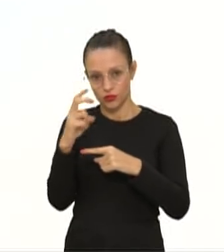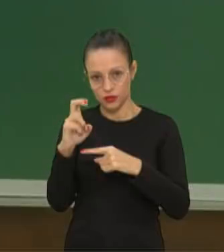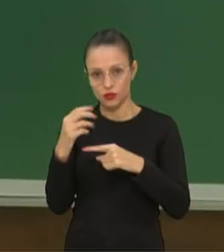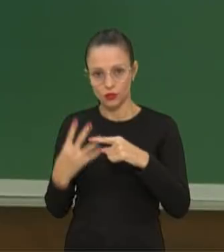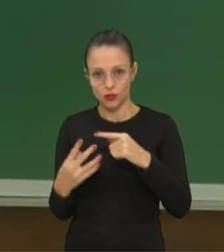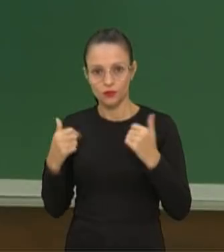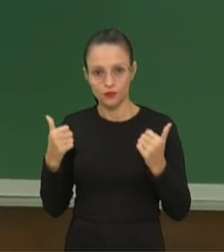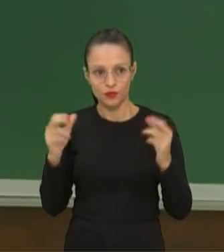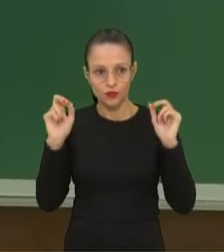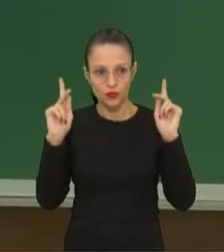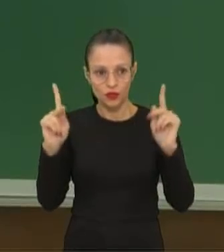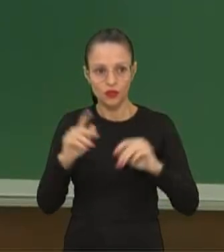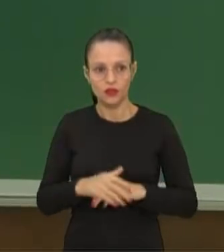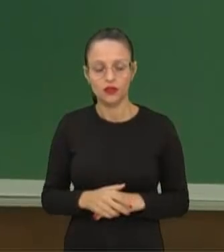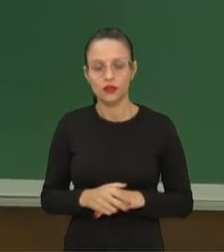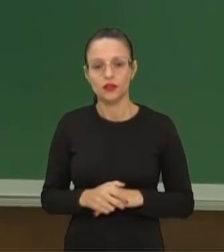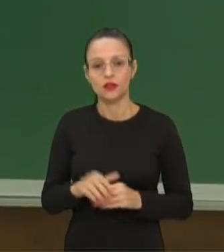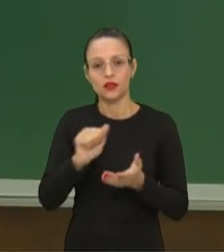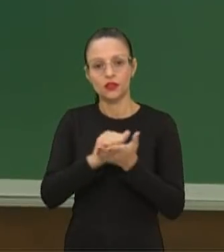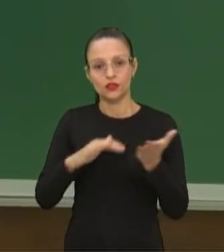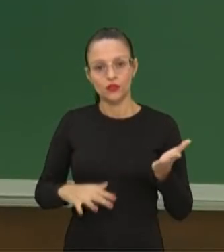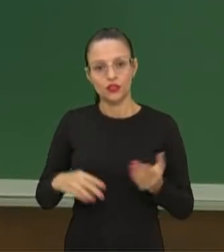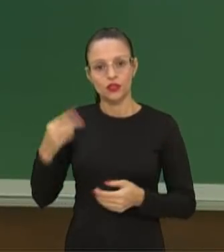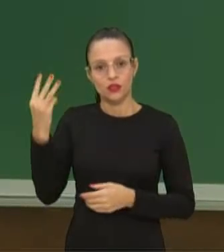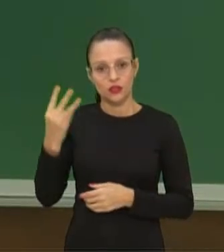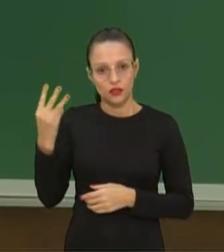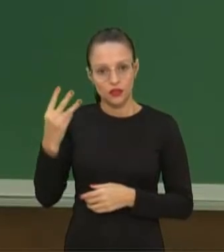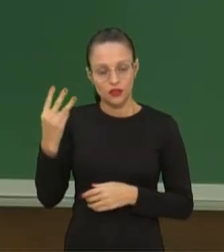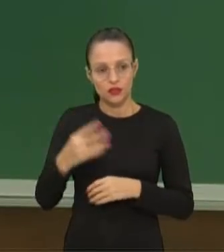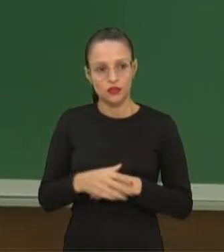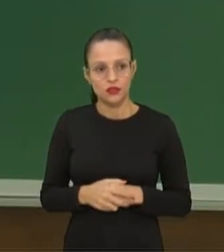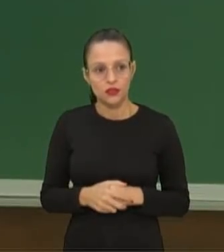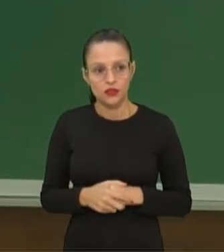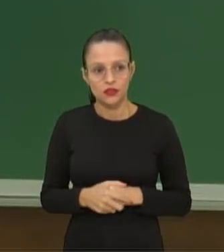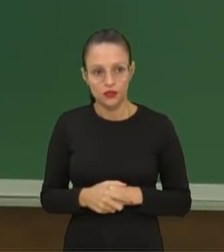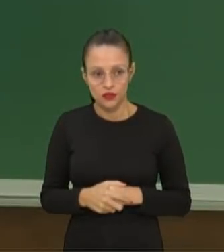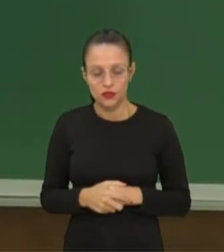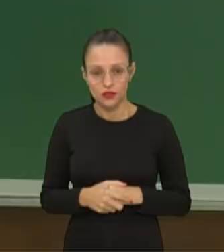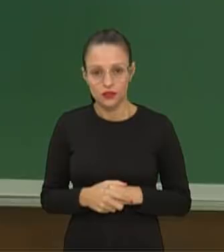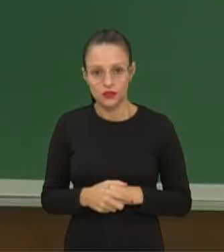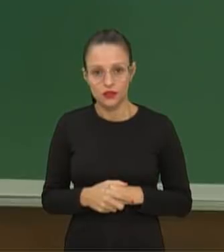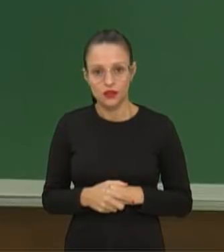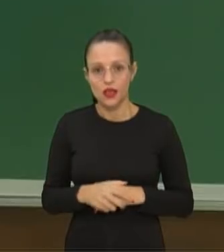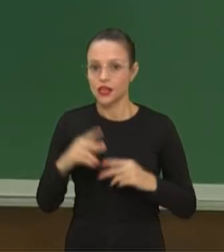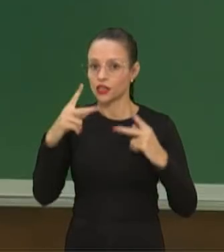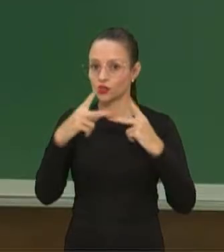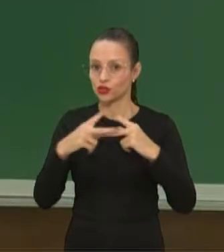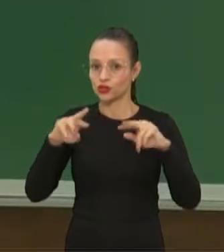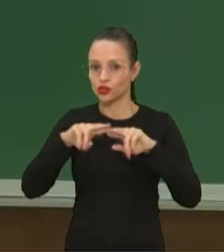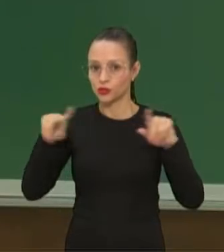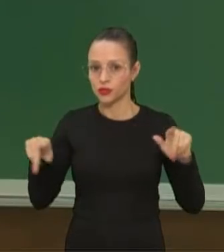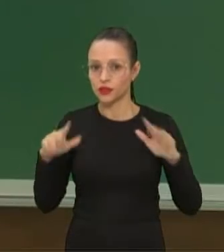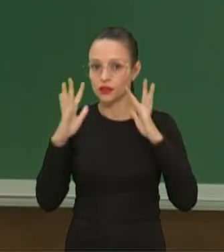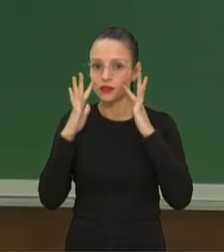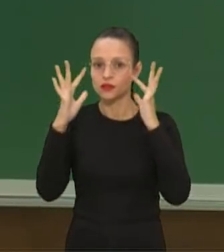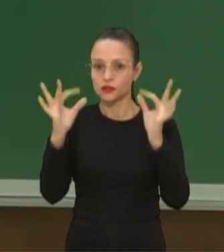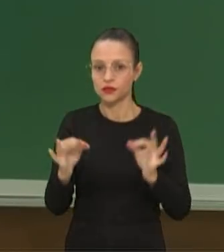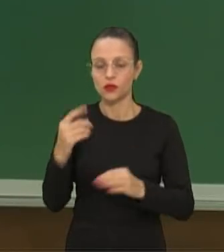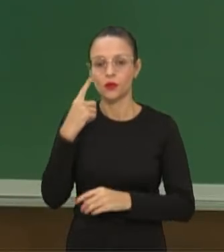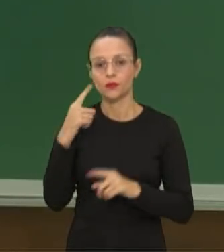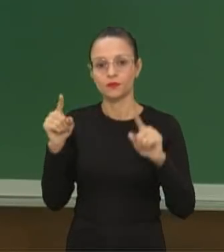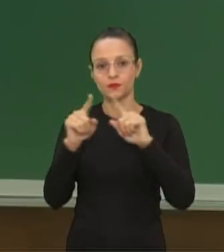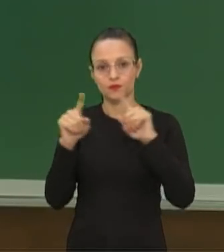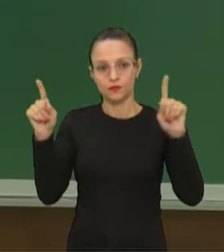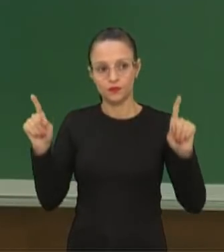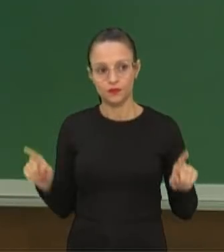ok? Exercício 3. O exercício 3 é um exercício de geometria, preste bastante atenção, ó. Um